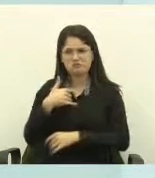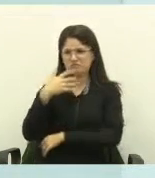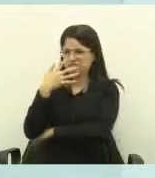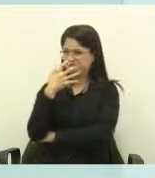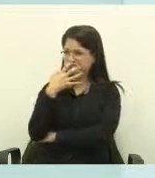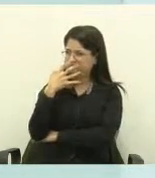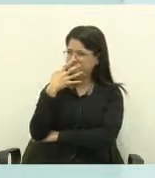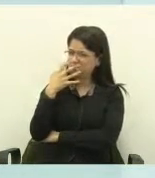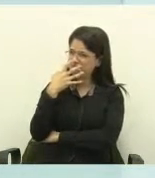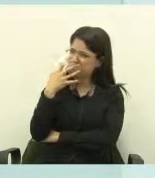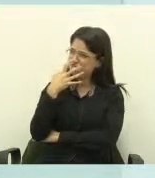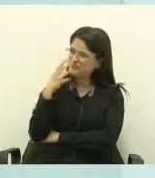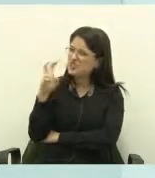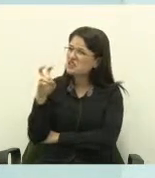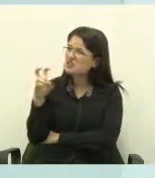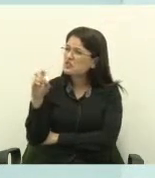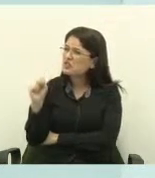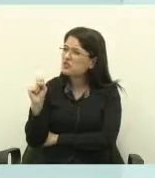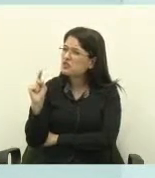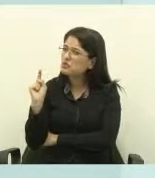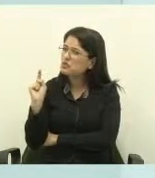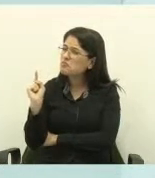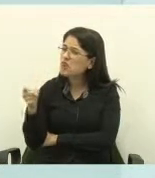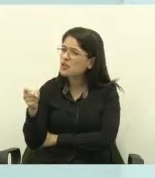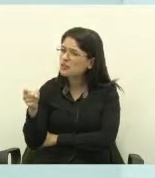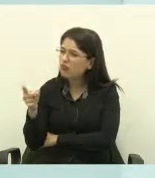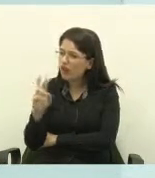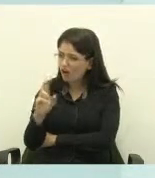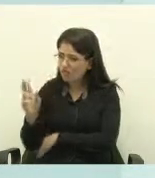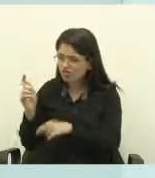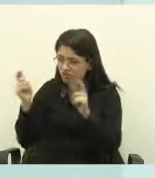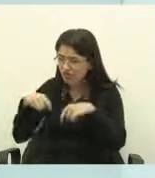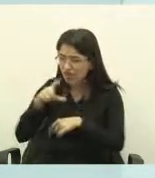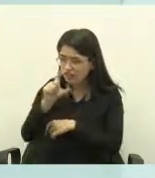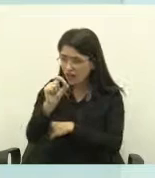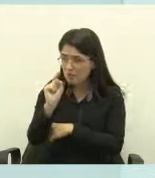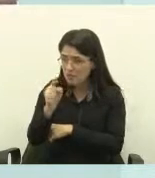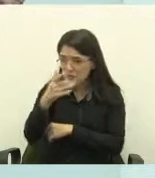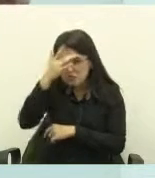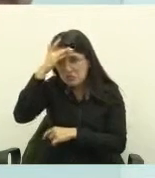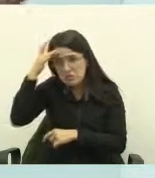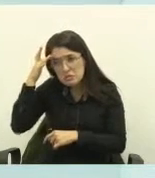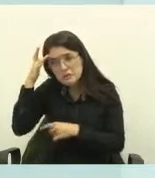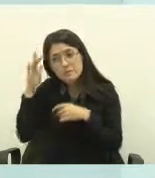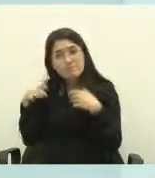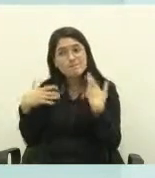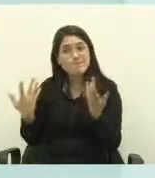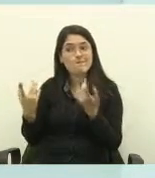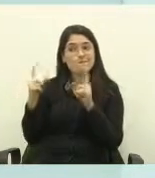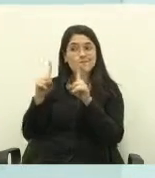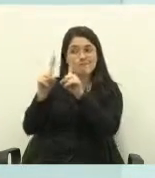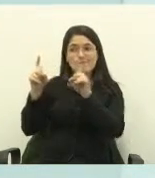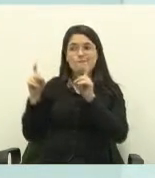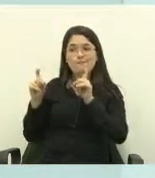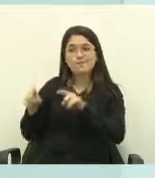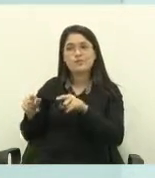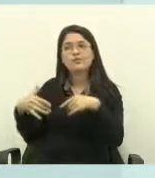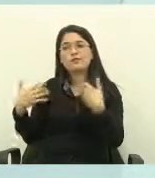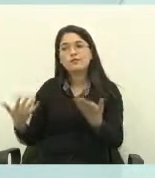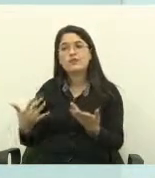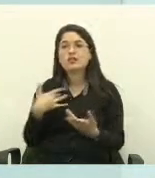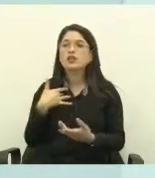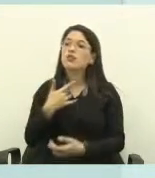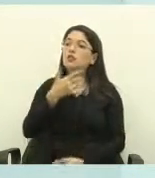10 mil pessoas. Eu acho que isso aí se chama capacidade técnica. A partir do momento que os gestores, o prefeito da cidade,